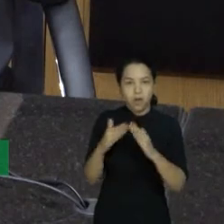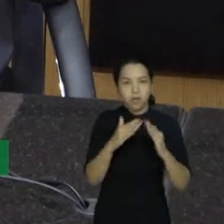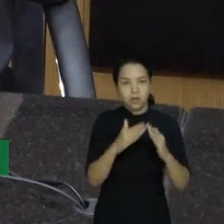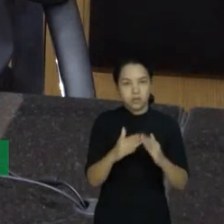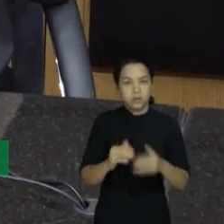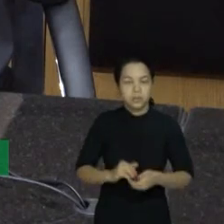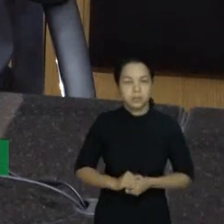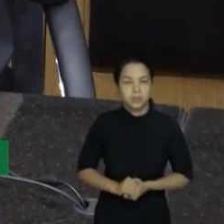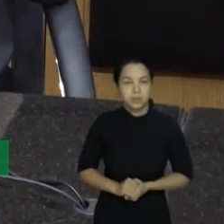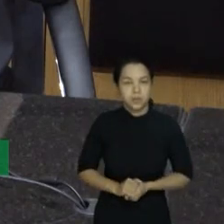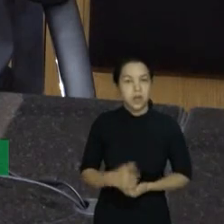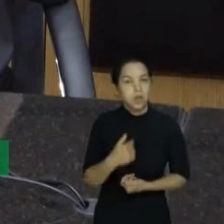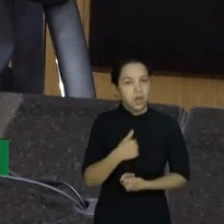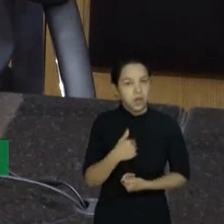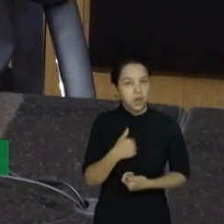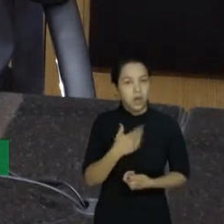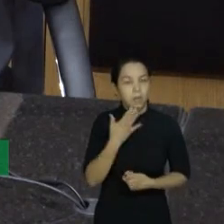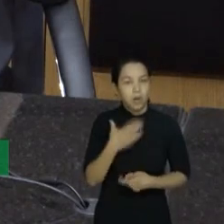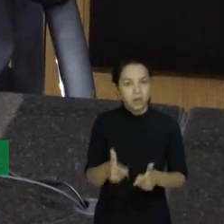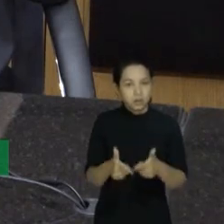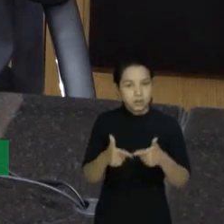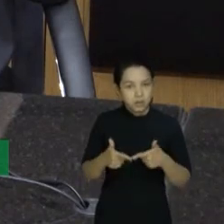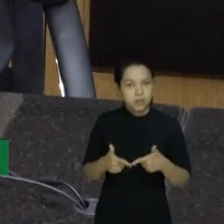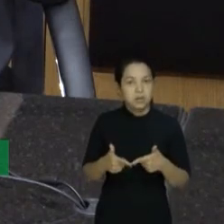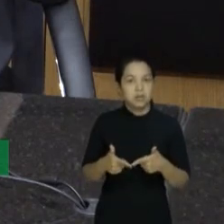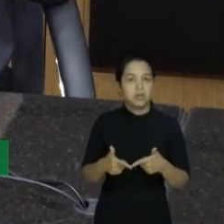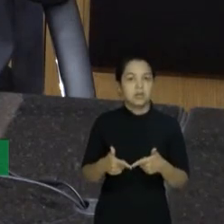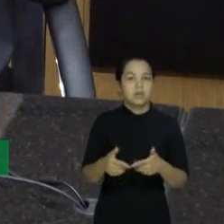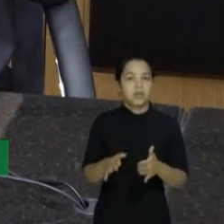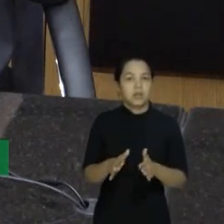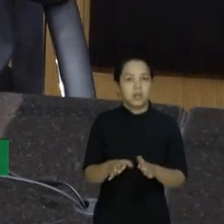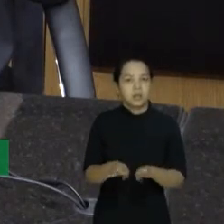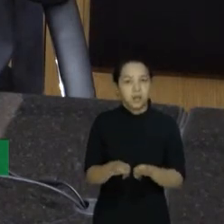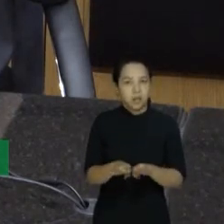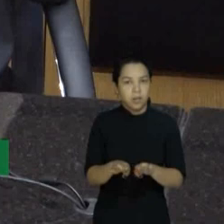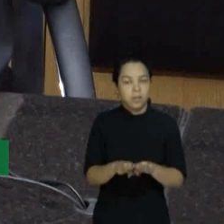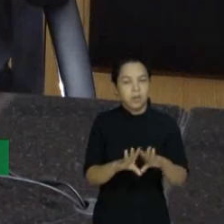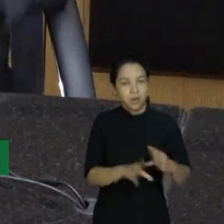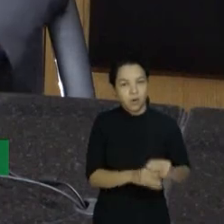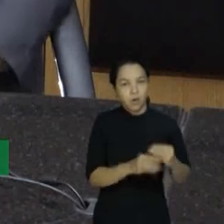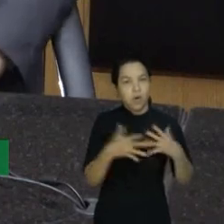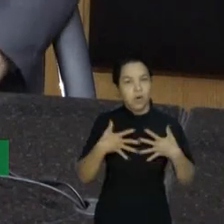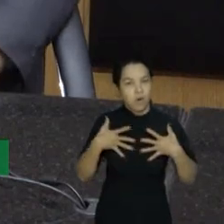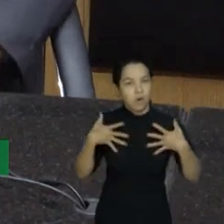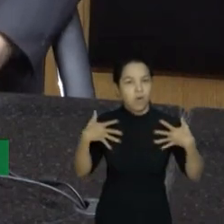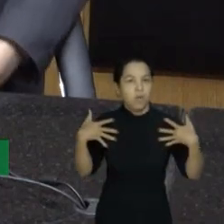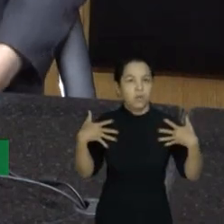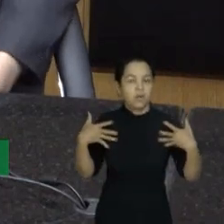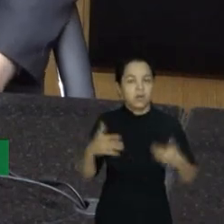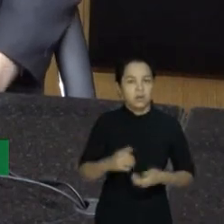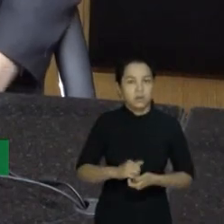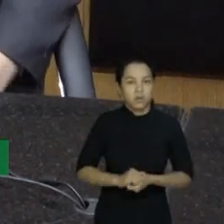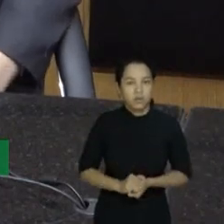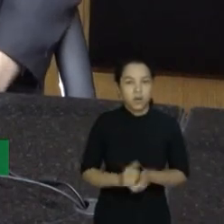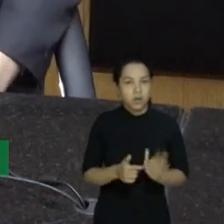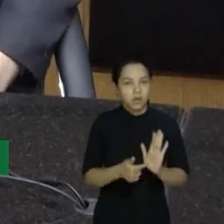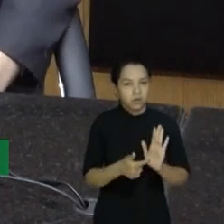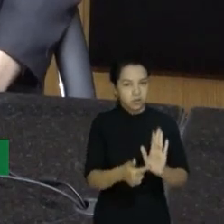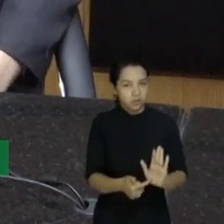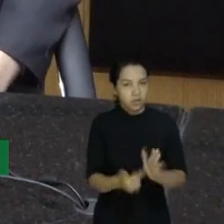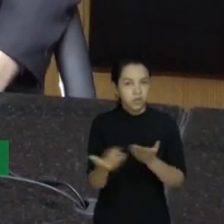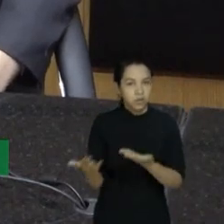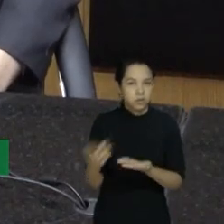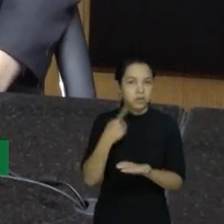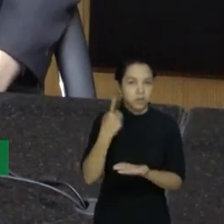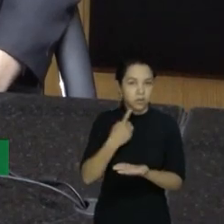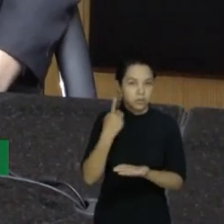eu peço licença para me aliar às homenagens prestadas a partir desta solicitação e indicação do nosso querido